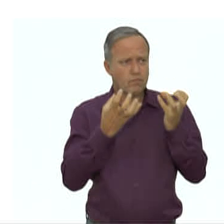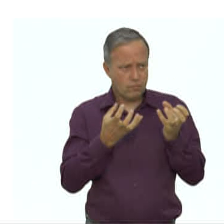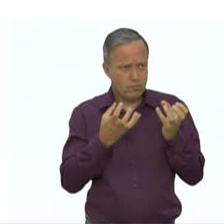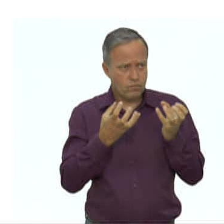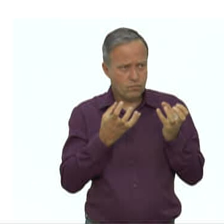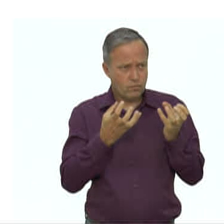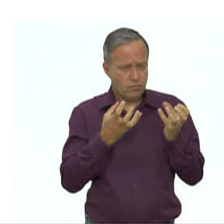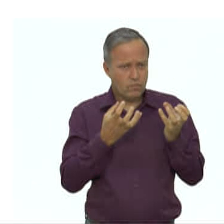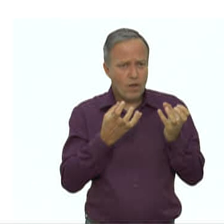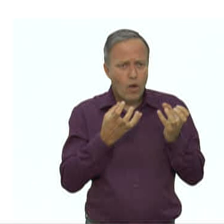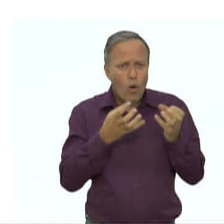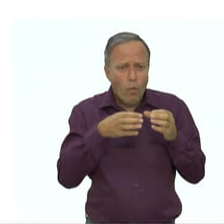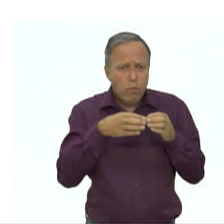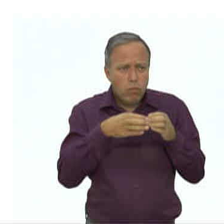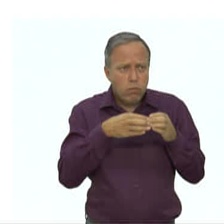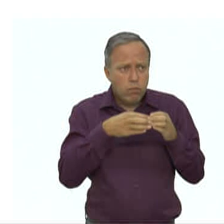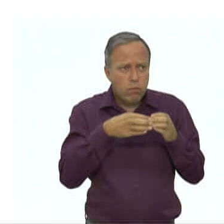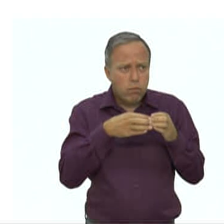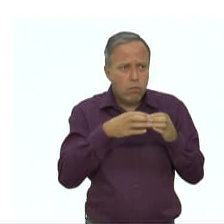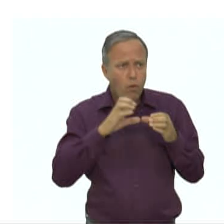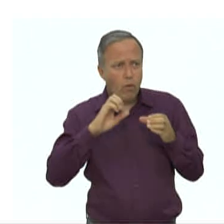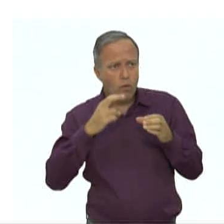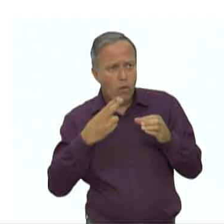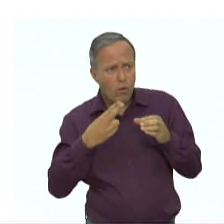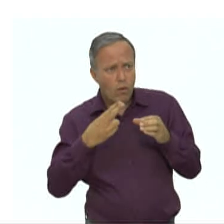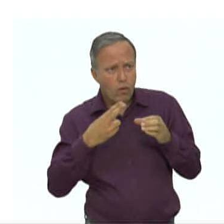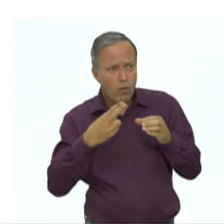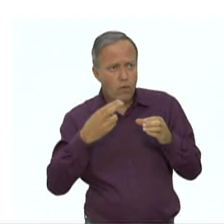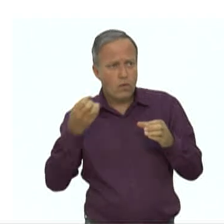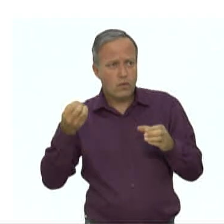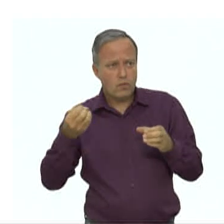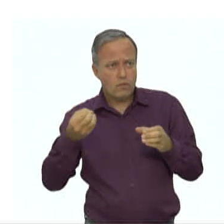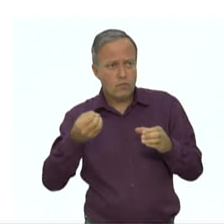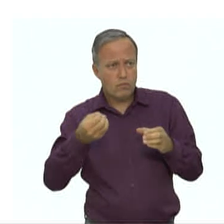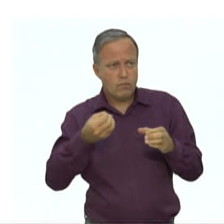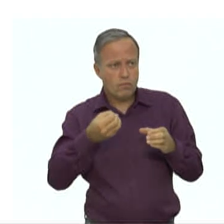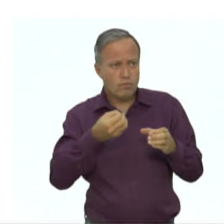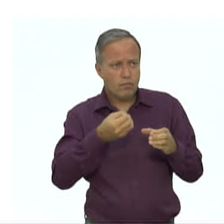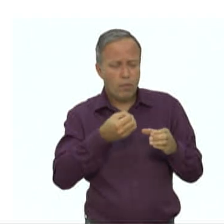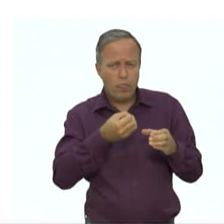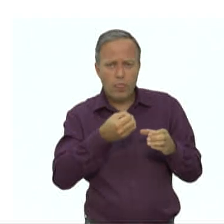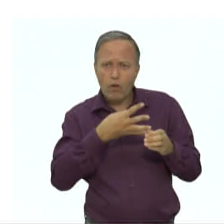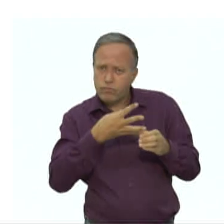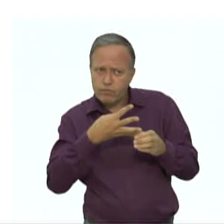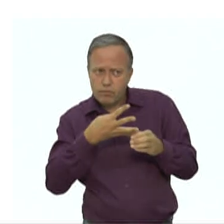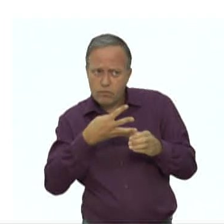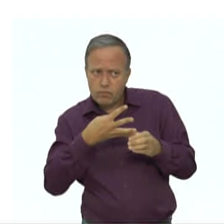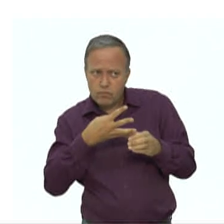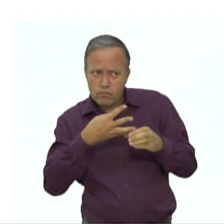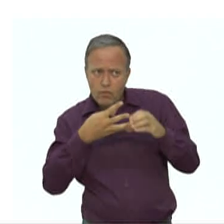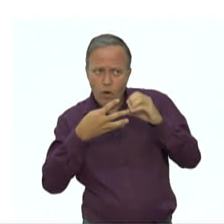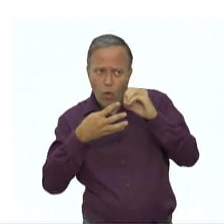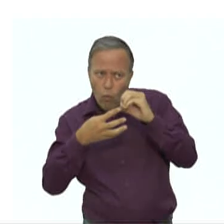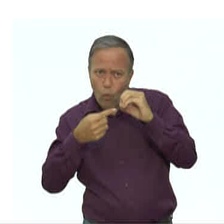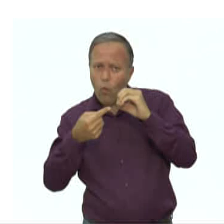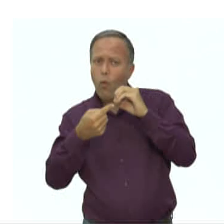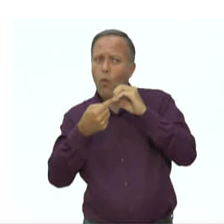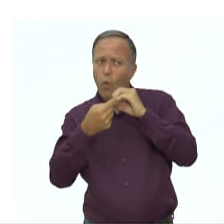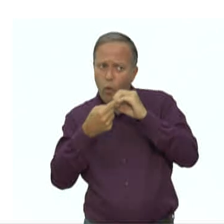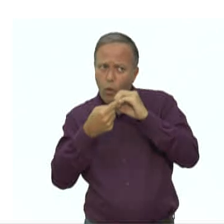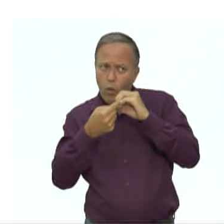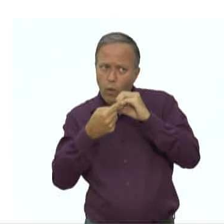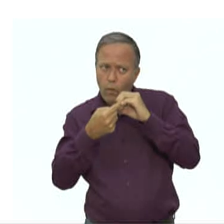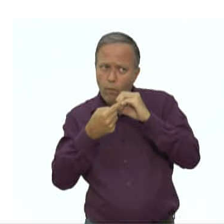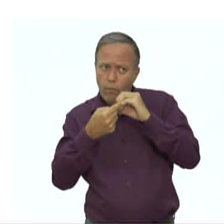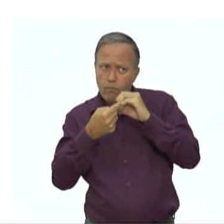¿Quieres tortilla o huevos estrellados? Lembrando aqui que é